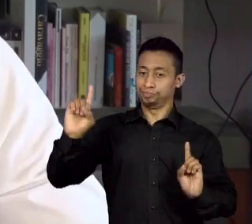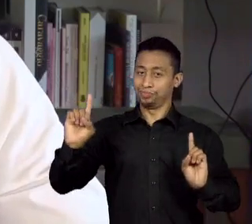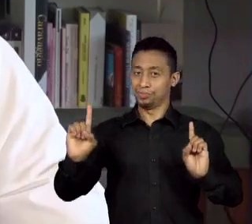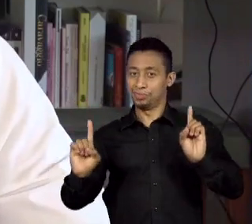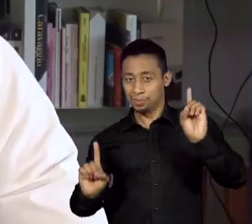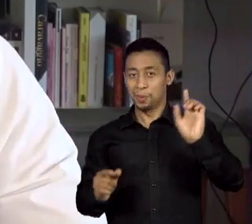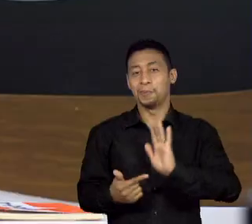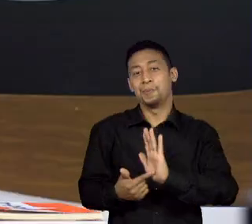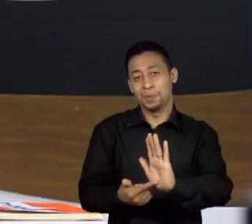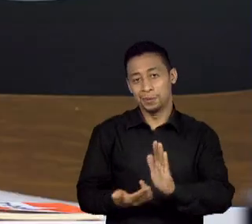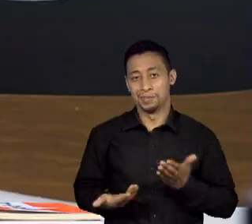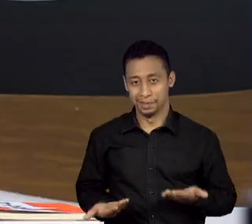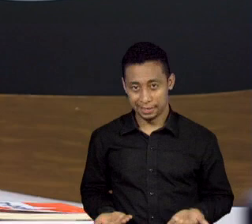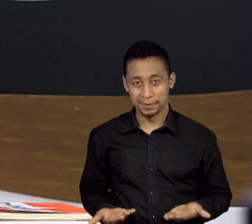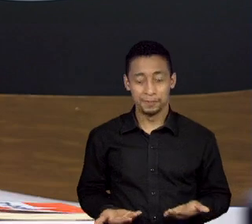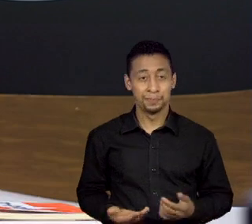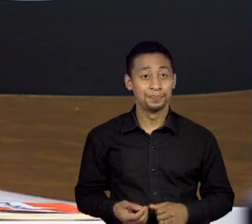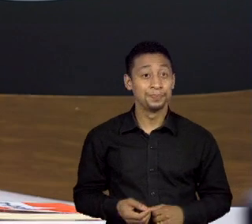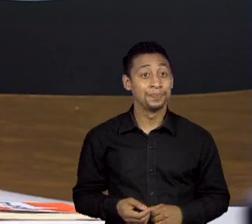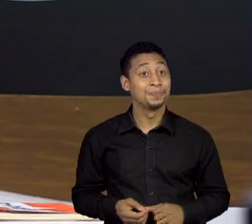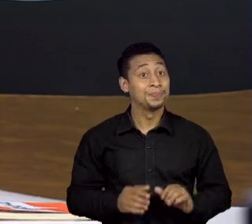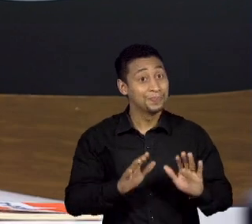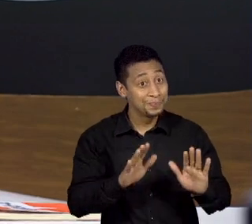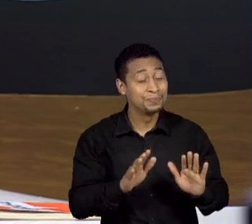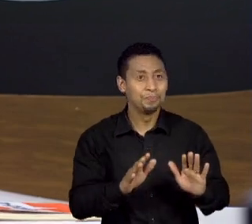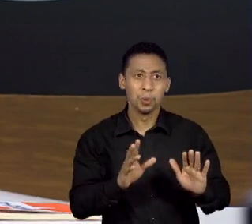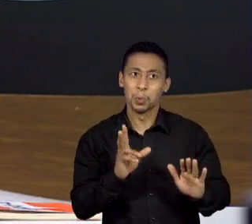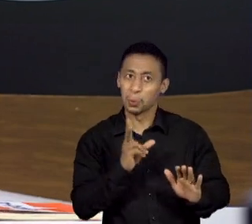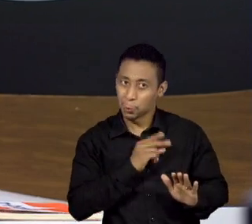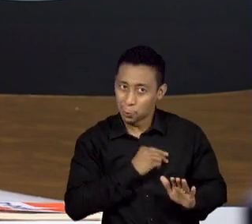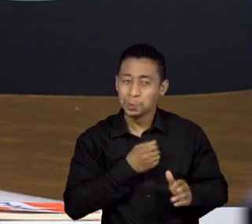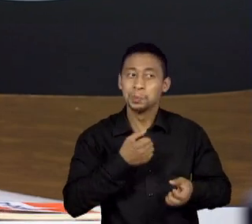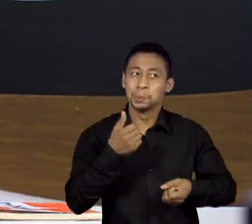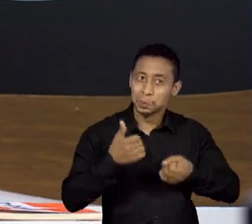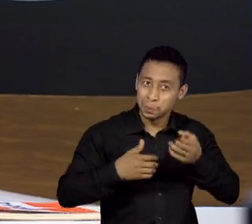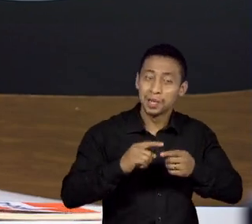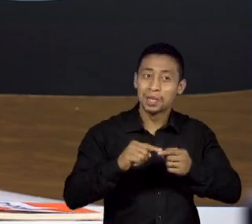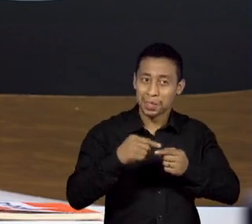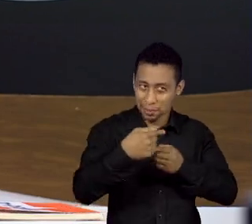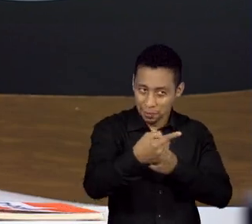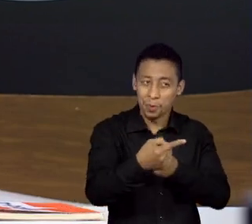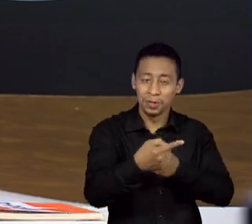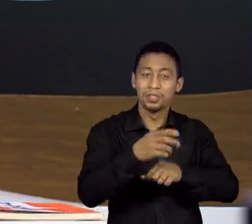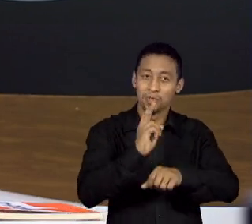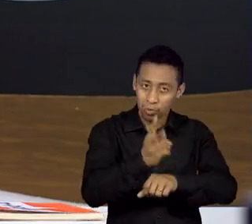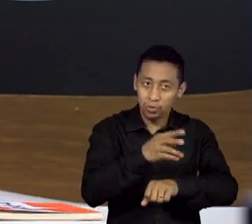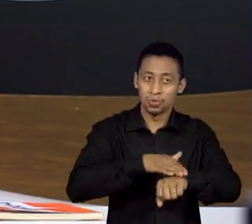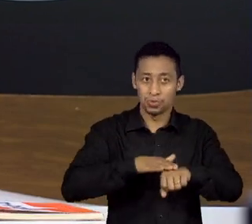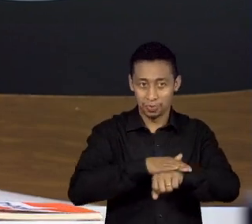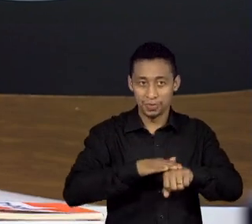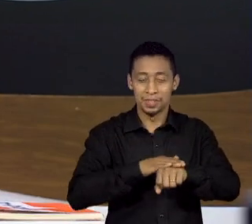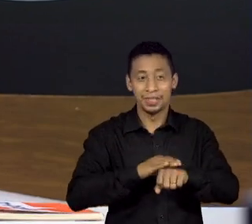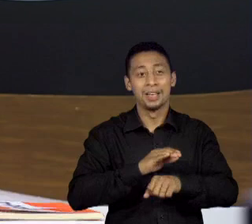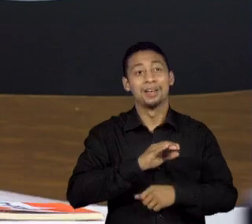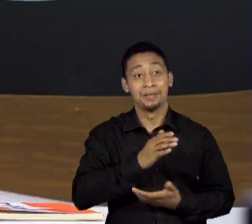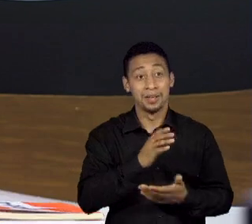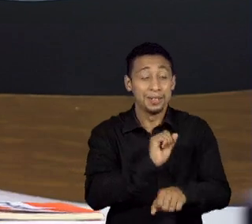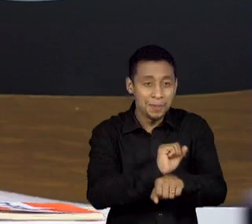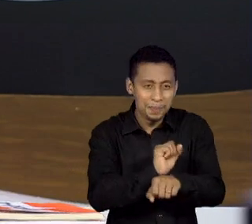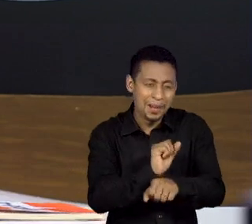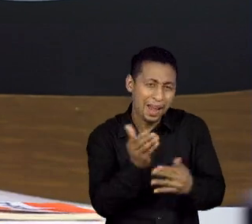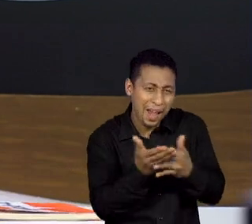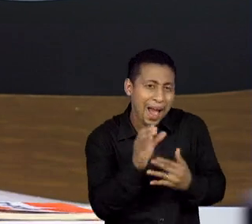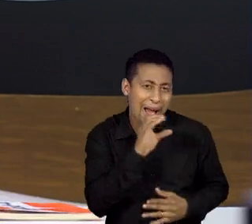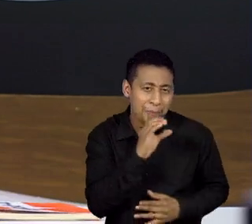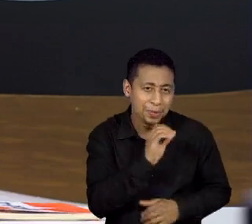processo. Certo, então acho que isso nos deixa vários ganchos para o próximo bloco. Vi que o Dirceu estava levantando a mão, eu volto com ele. É um breve intervalo